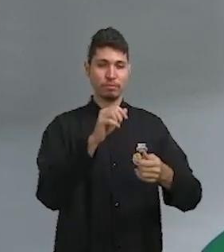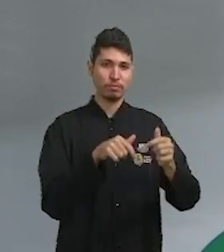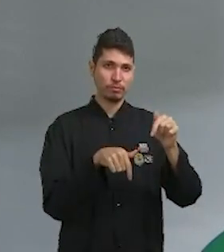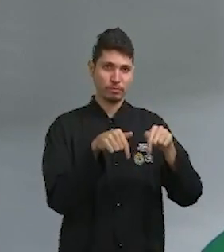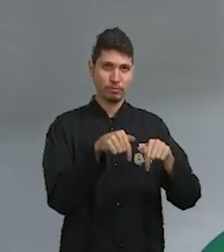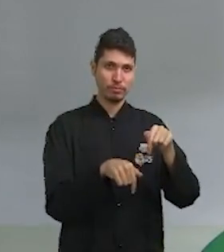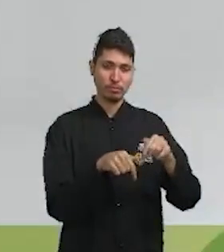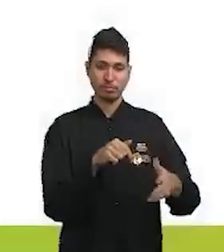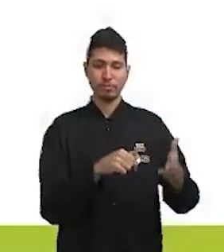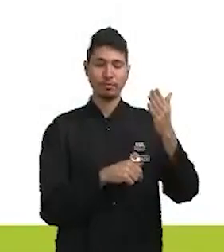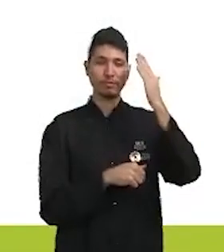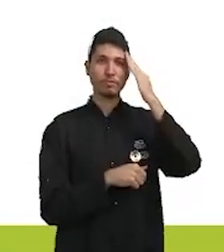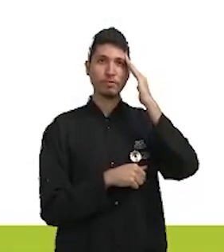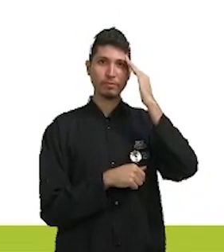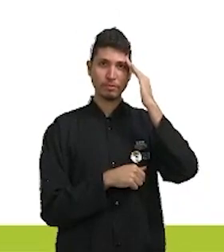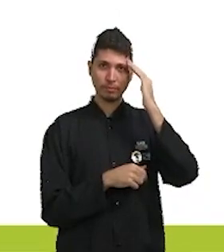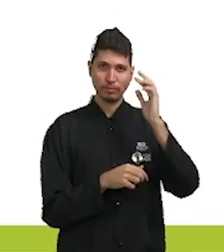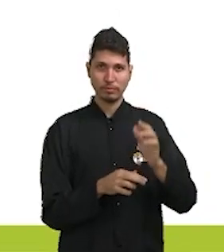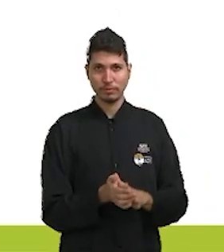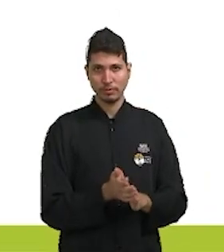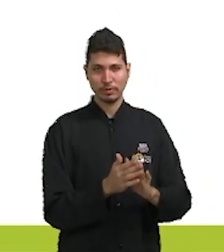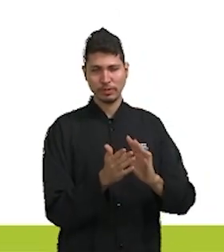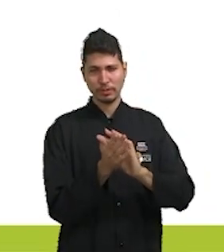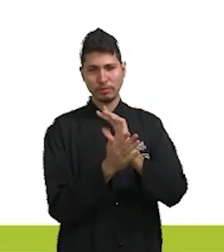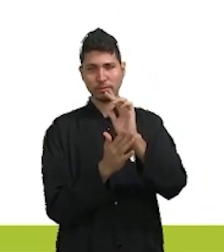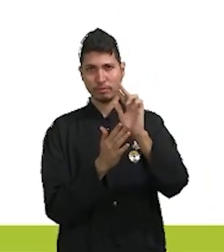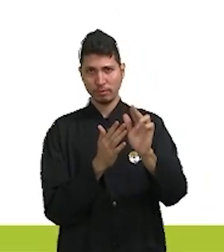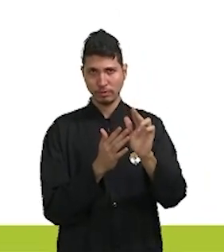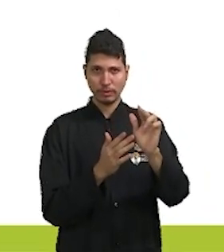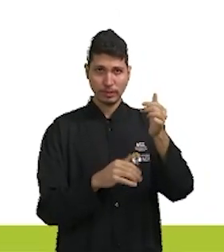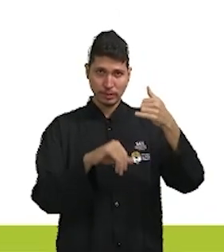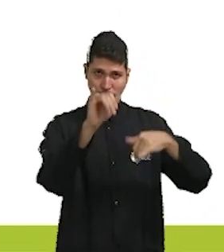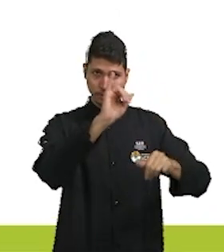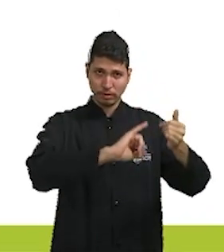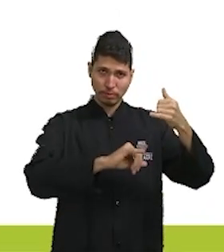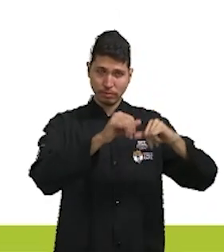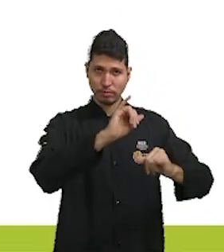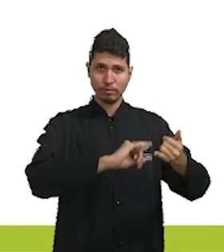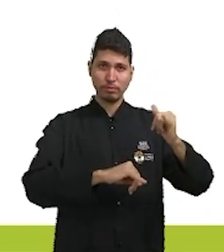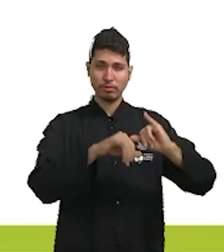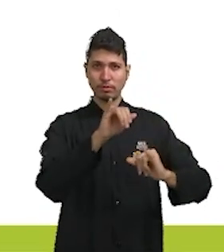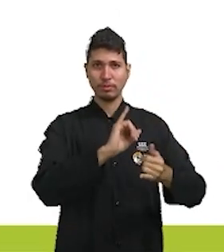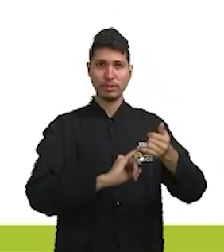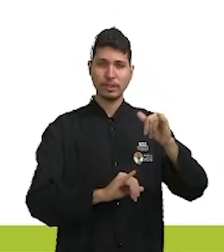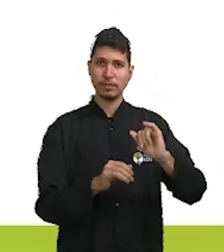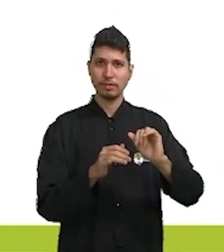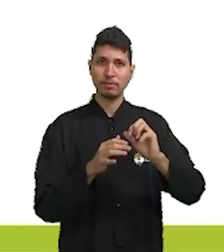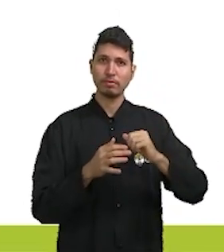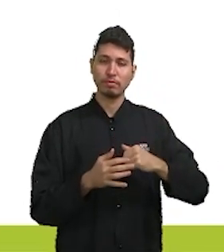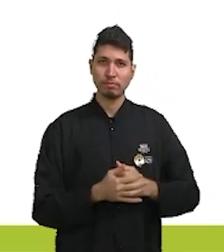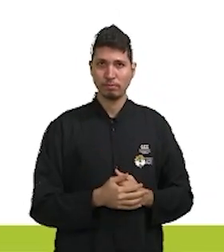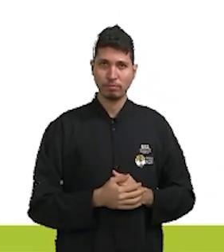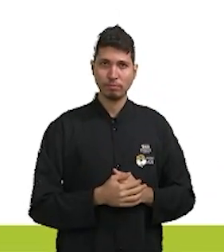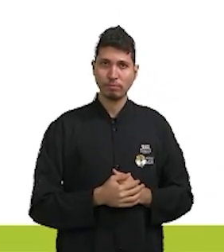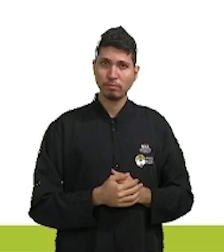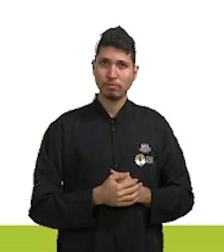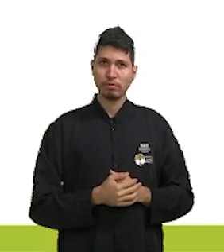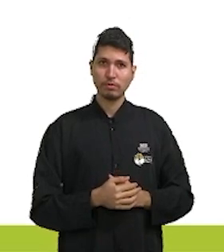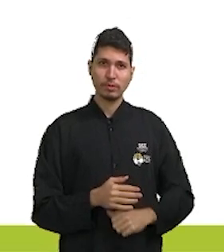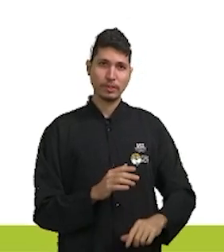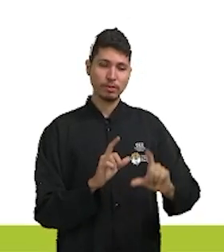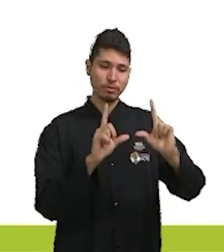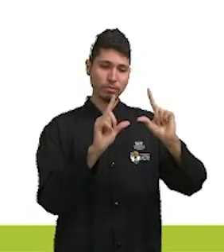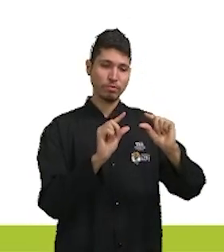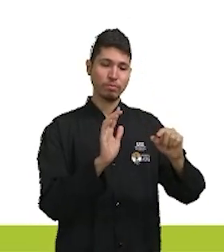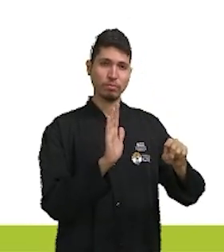o comportamento de diferentes substâncias em sistemas químicos. O potencial de oxidação e redução,